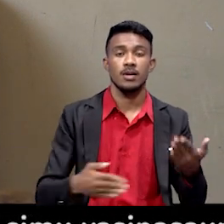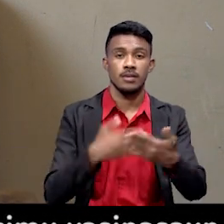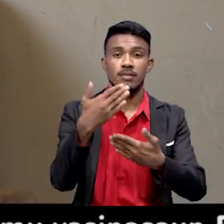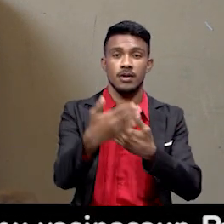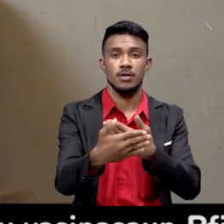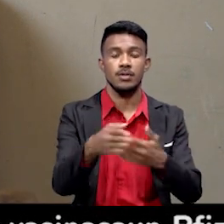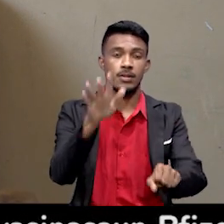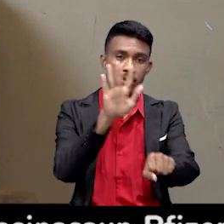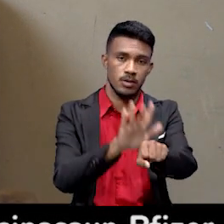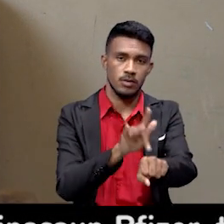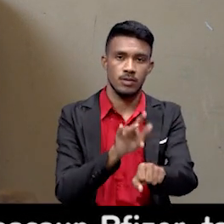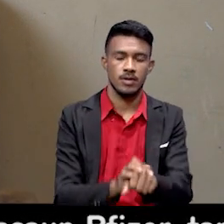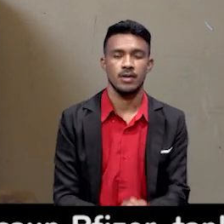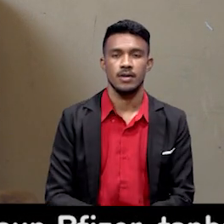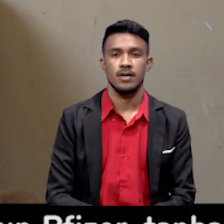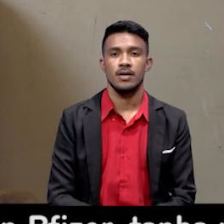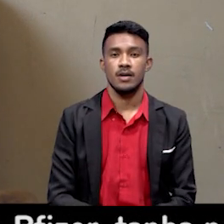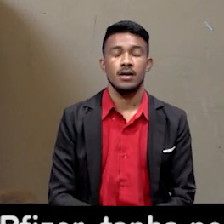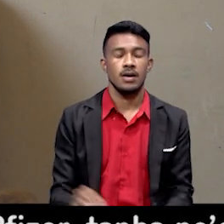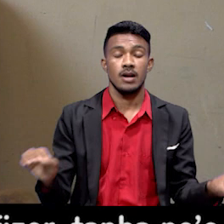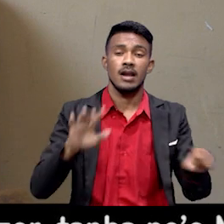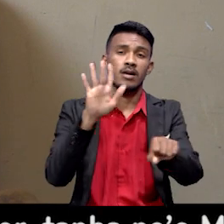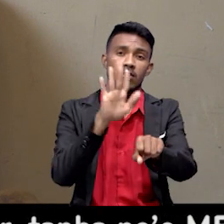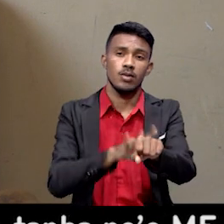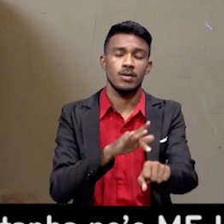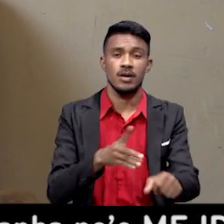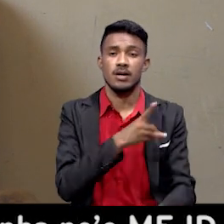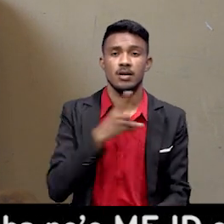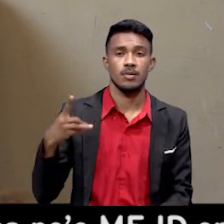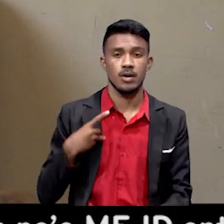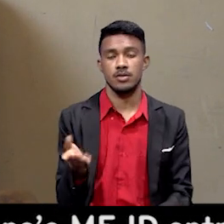kona alteração ne la kona ba deputado Siracoto.